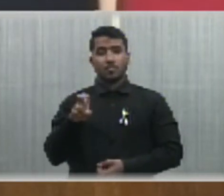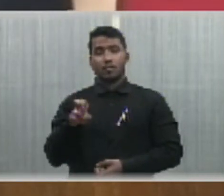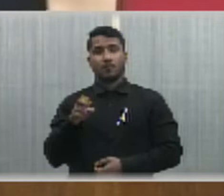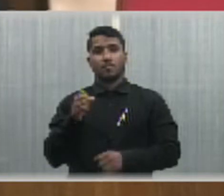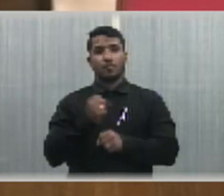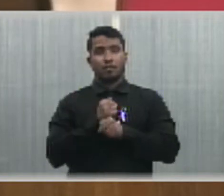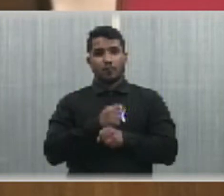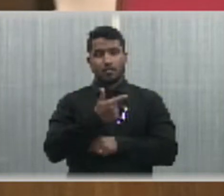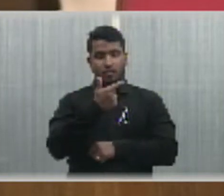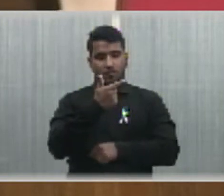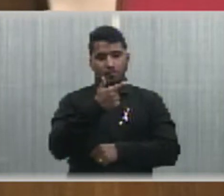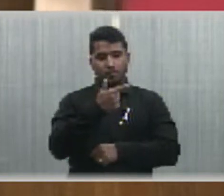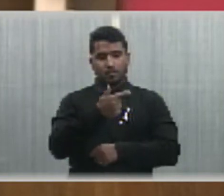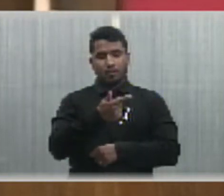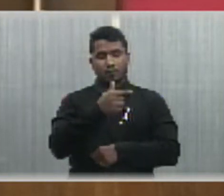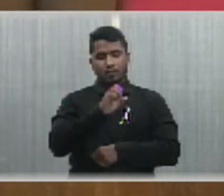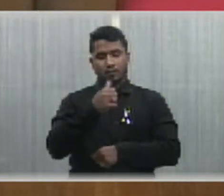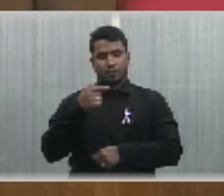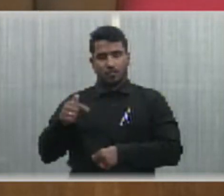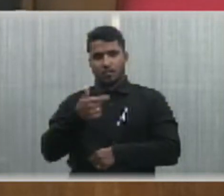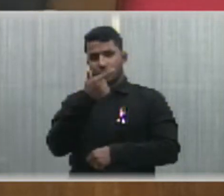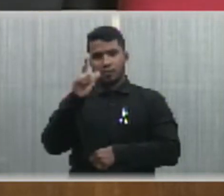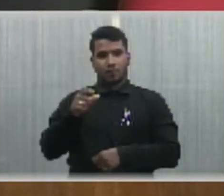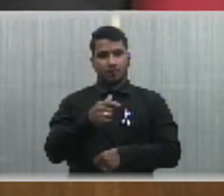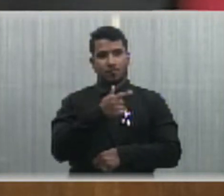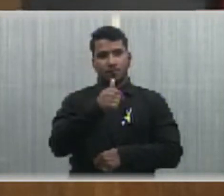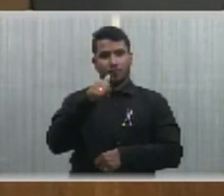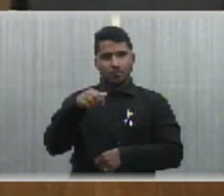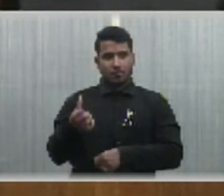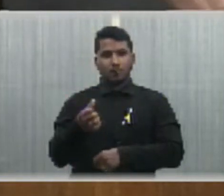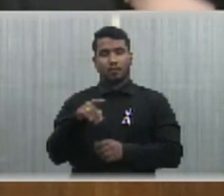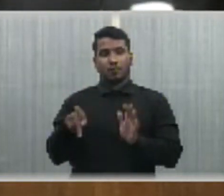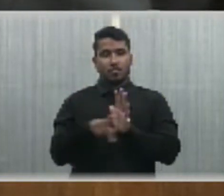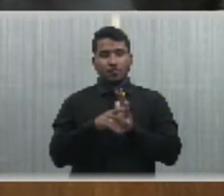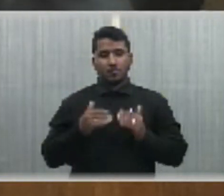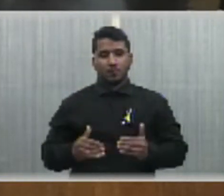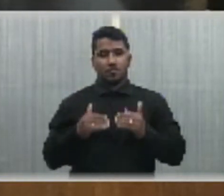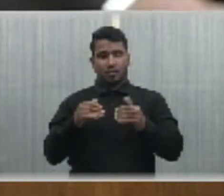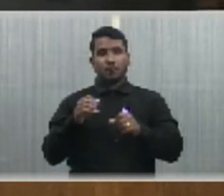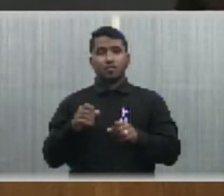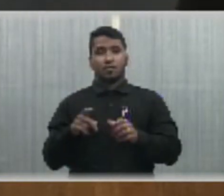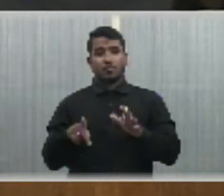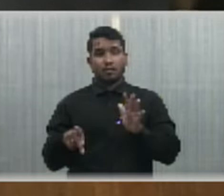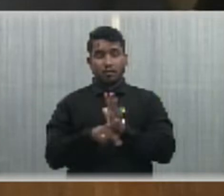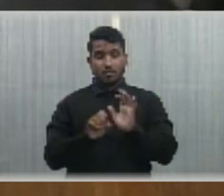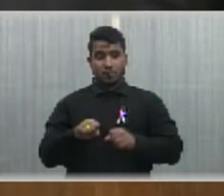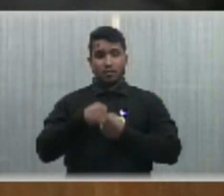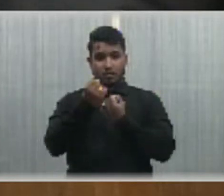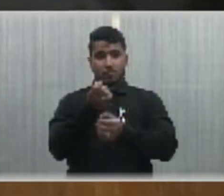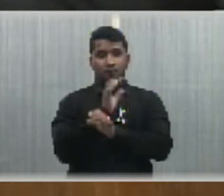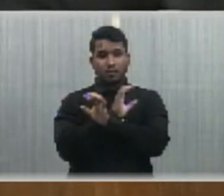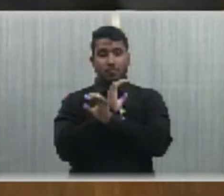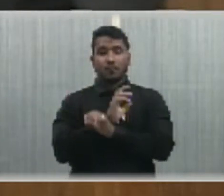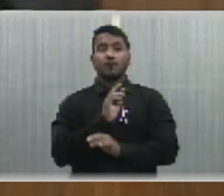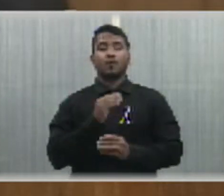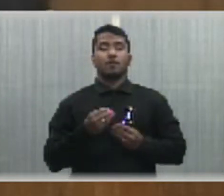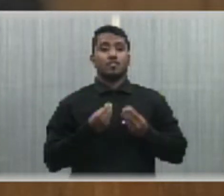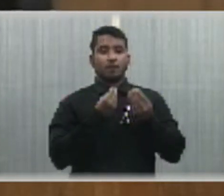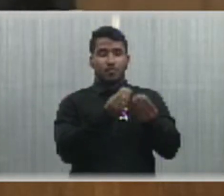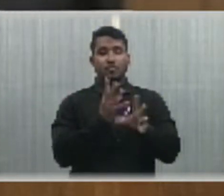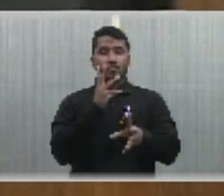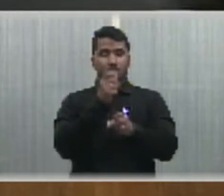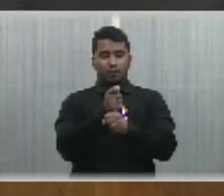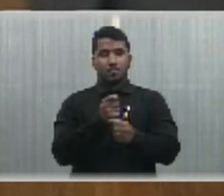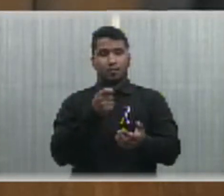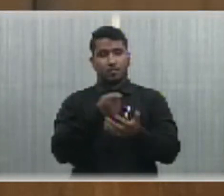275/2022 e de número 276/2022 da Secretaria Estadual de Defesa Civil, encaminhando prestações